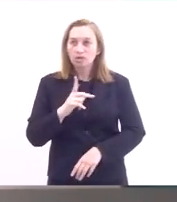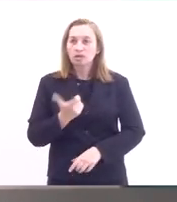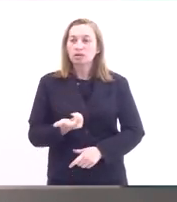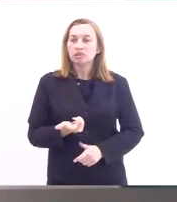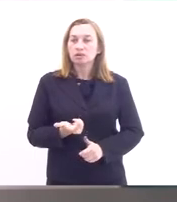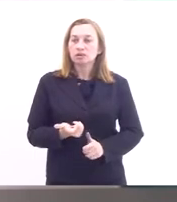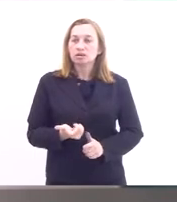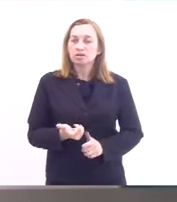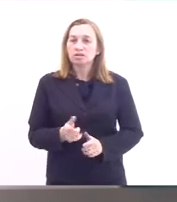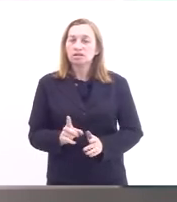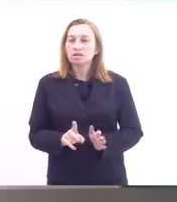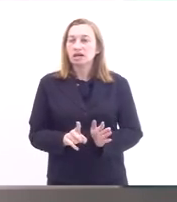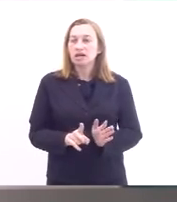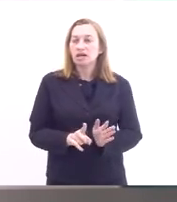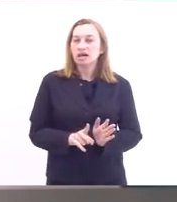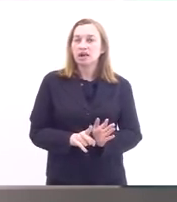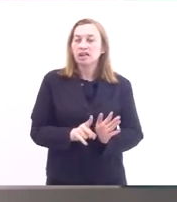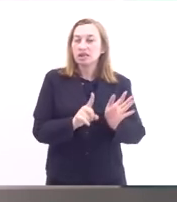crescimento negativo de